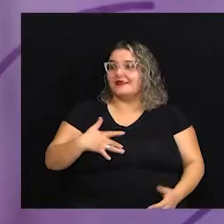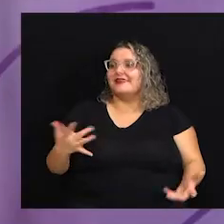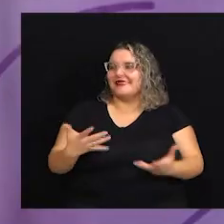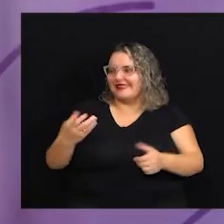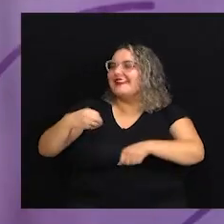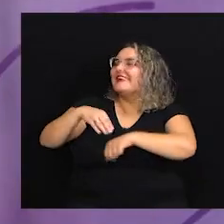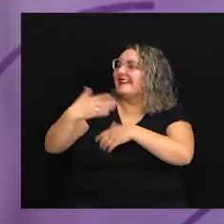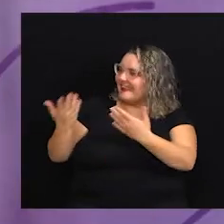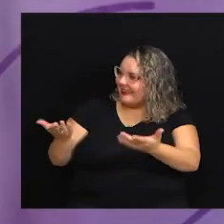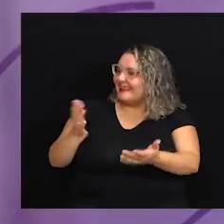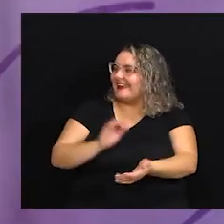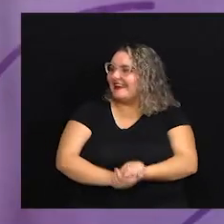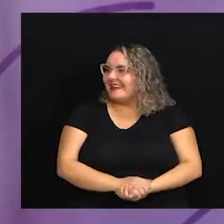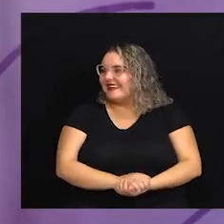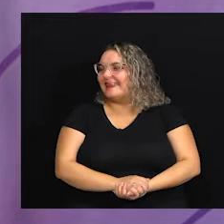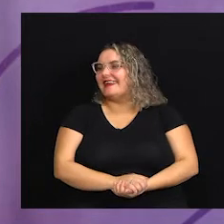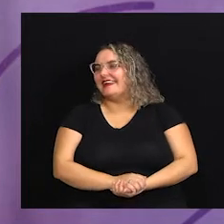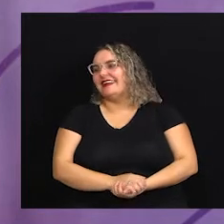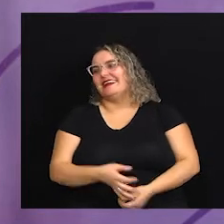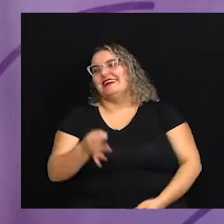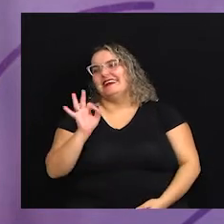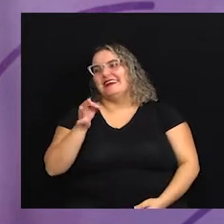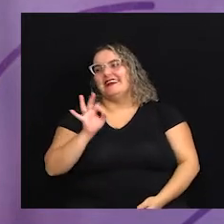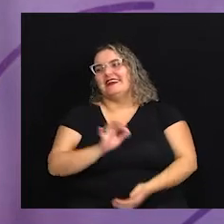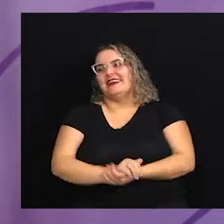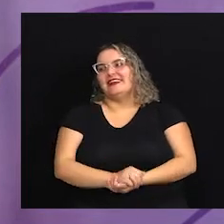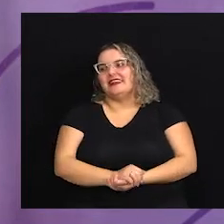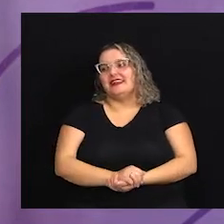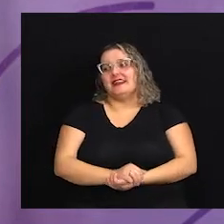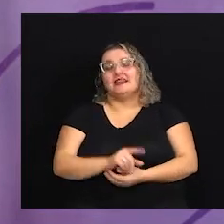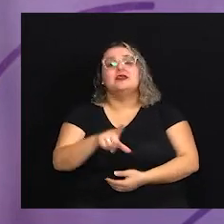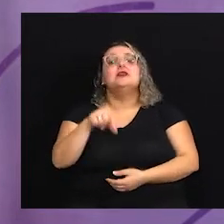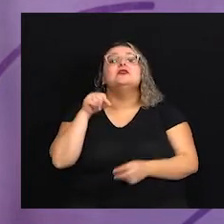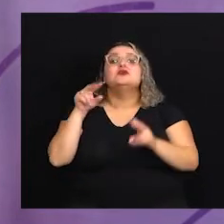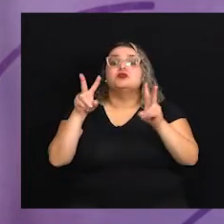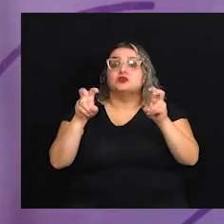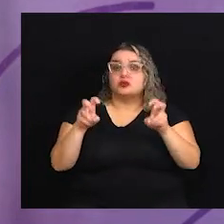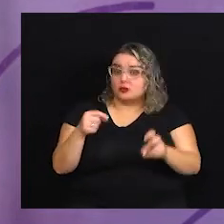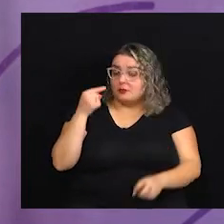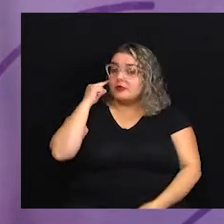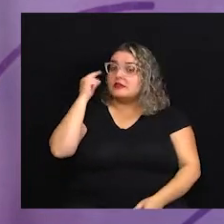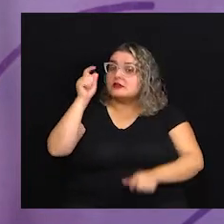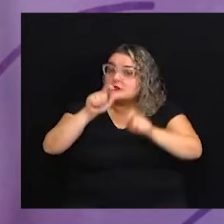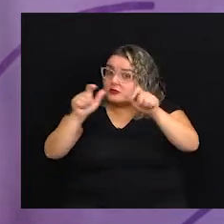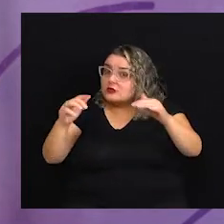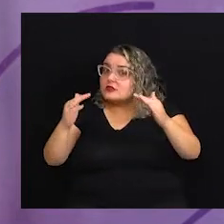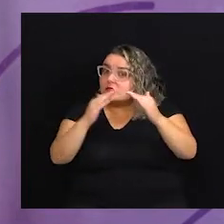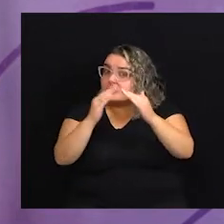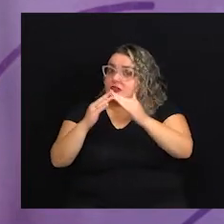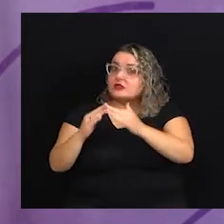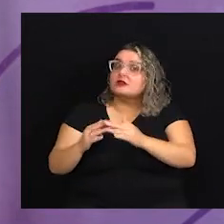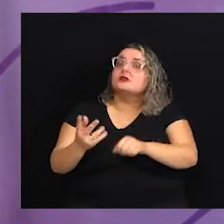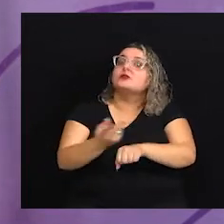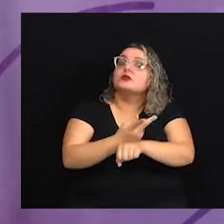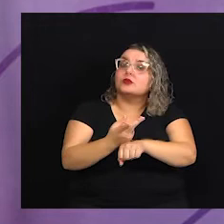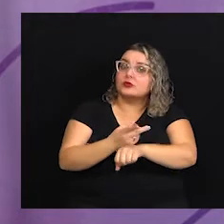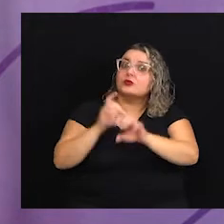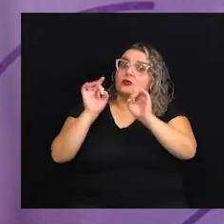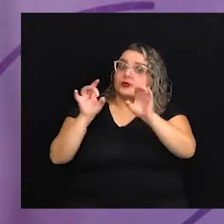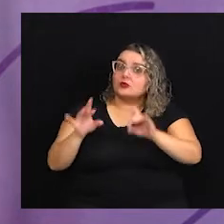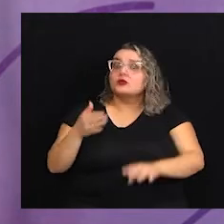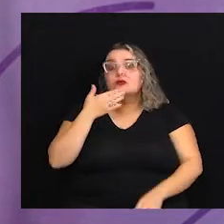Vida. Tá aí a dica. Com certeza, a gente escolhe o tema pensando no pessoal de casa e vai atrás